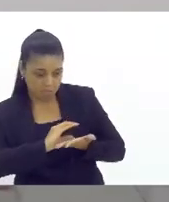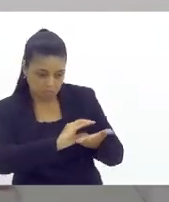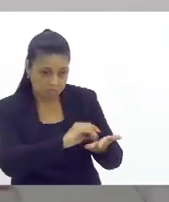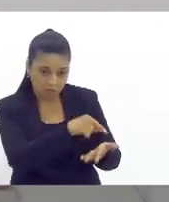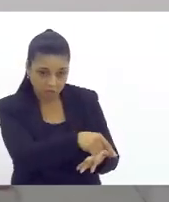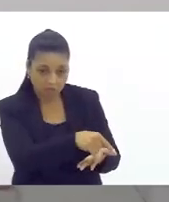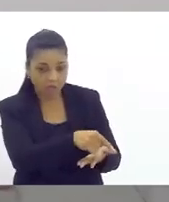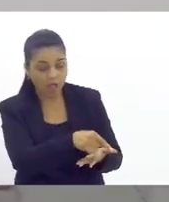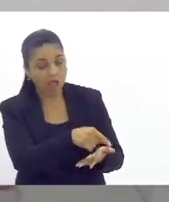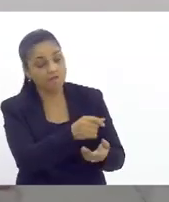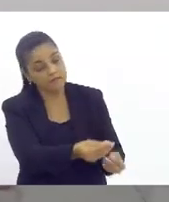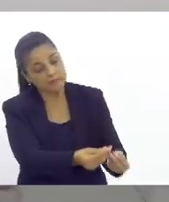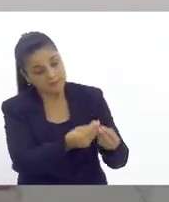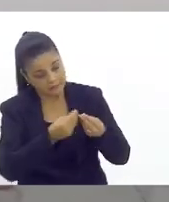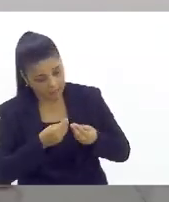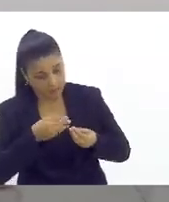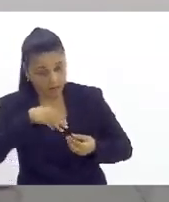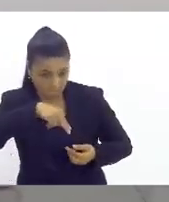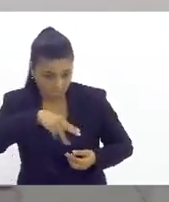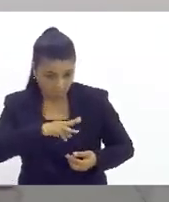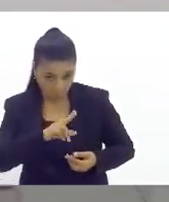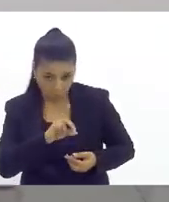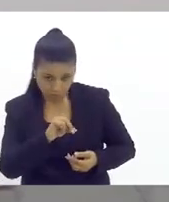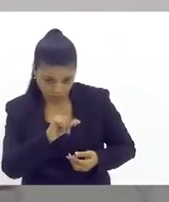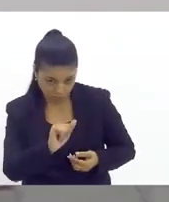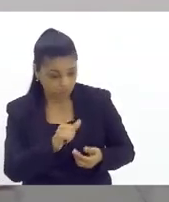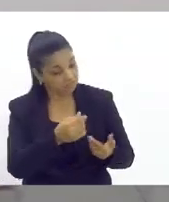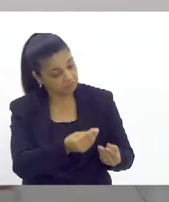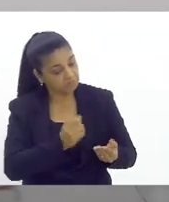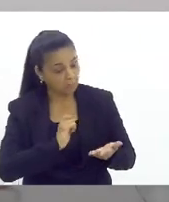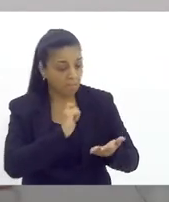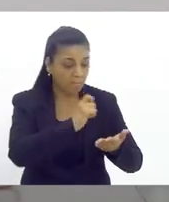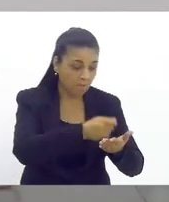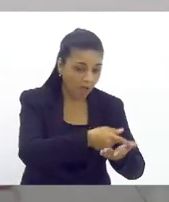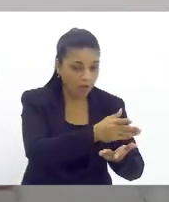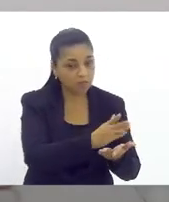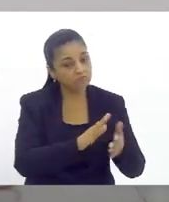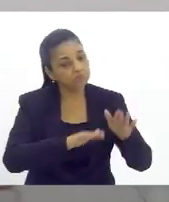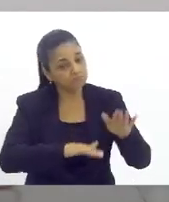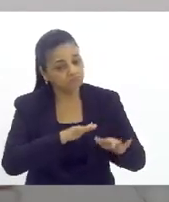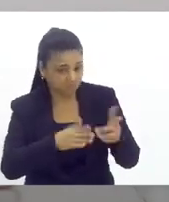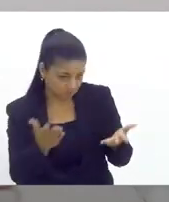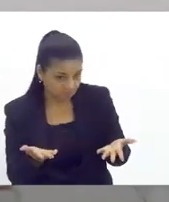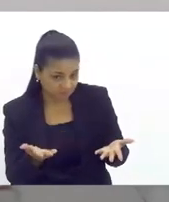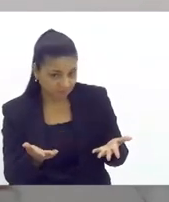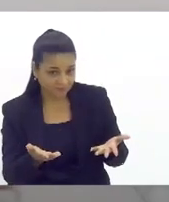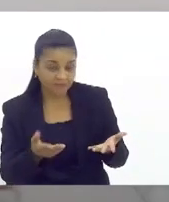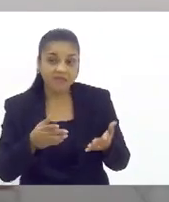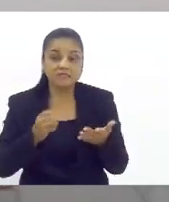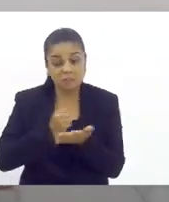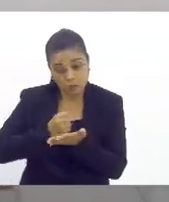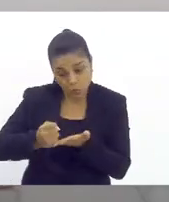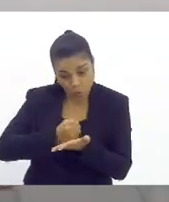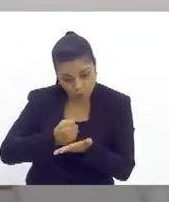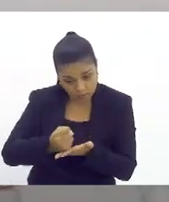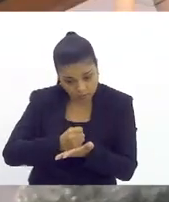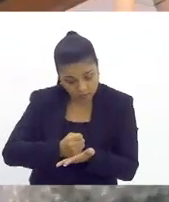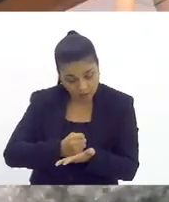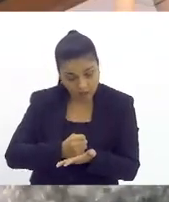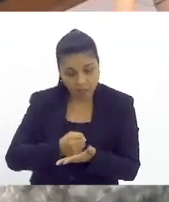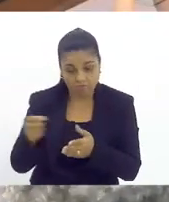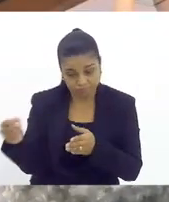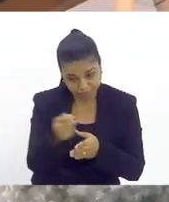a medida que você for entregando Mas você já vai poder contratar a gente e contratar muda sabendo que